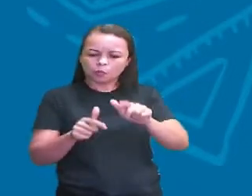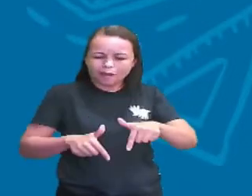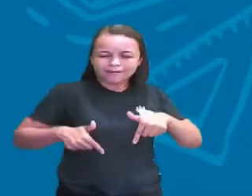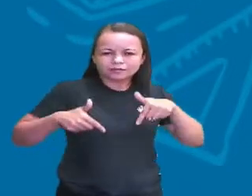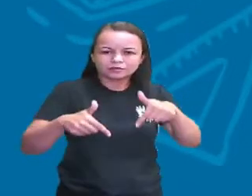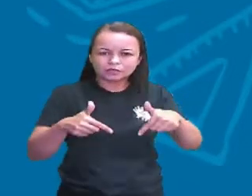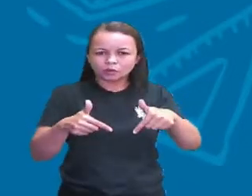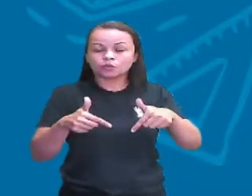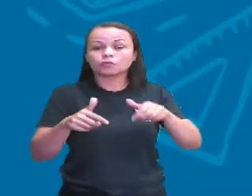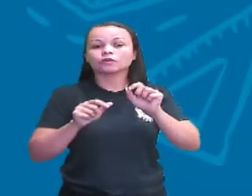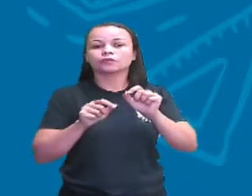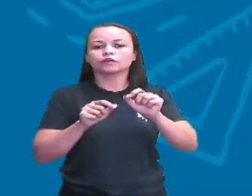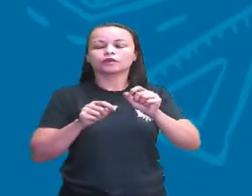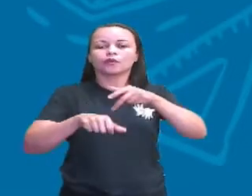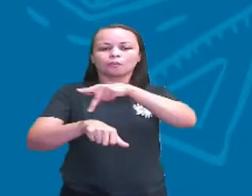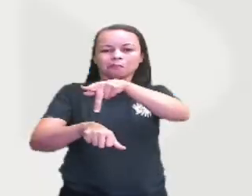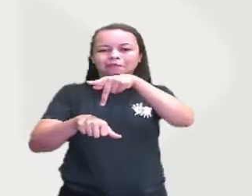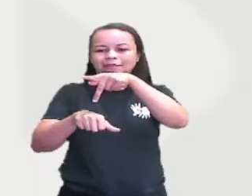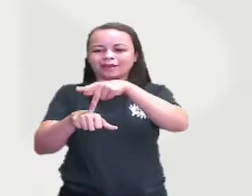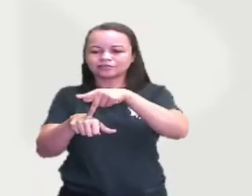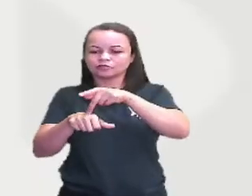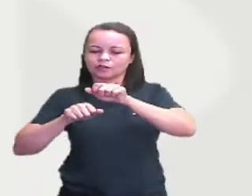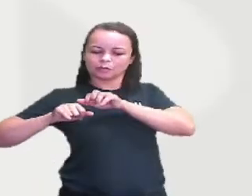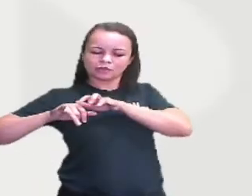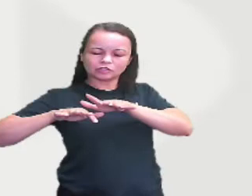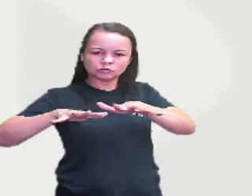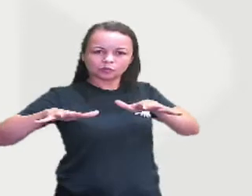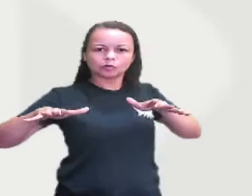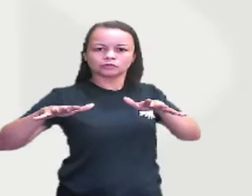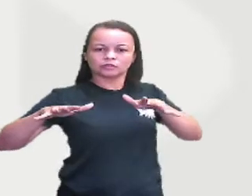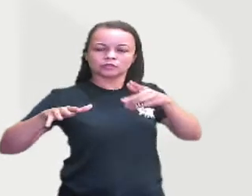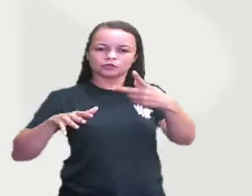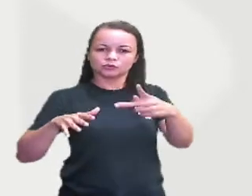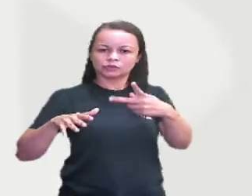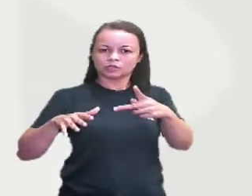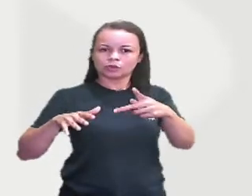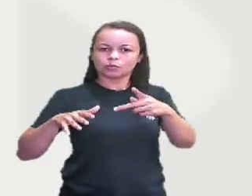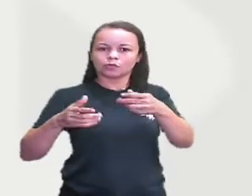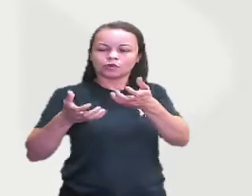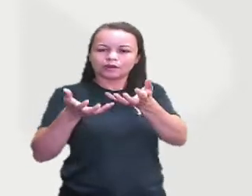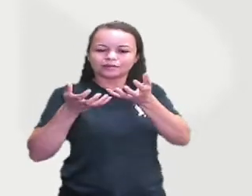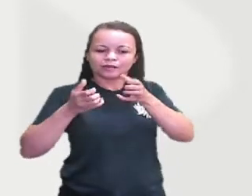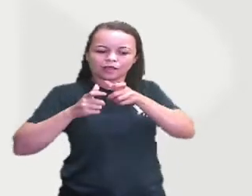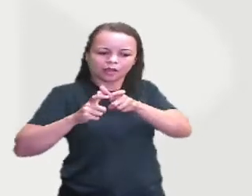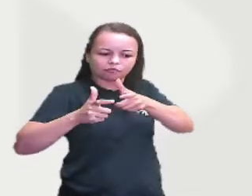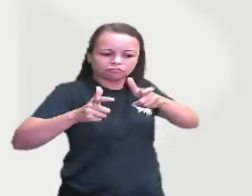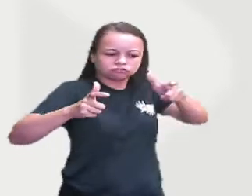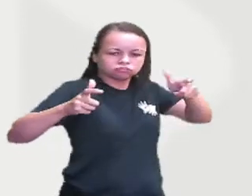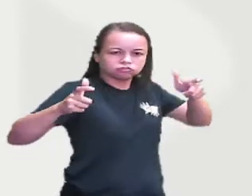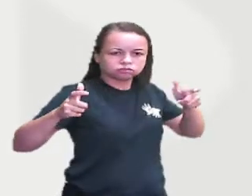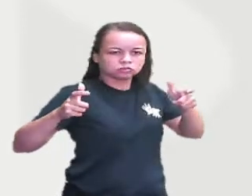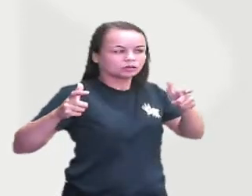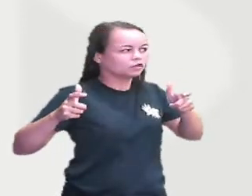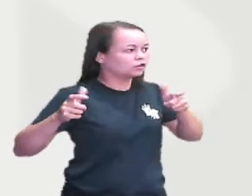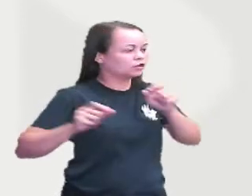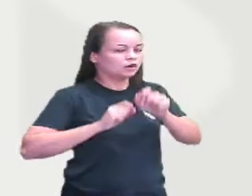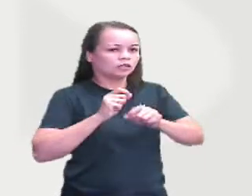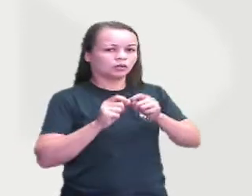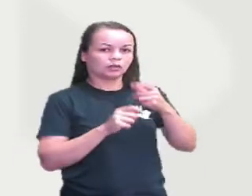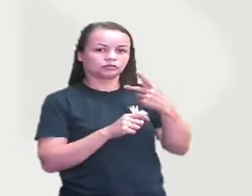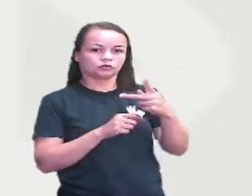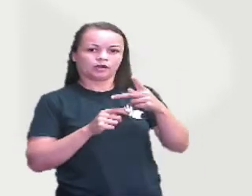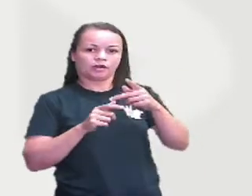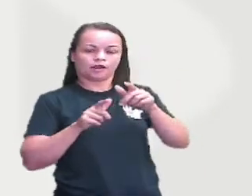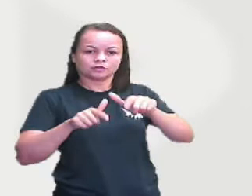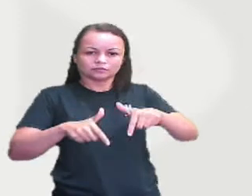um país, né, tentando expandir o seu raio, né, a sua relação de